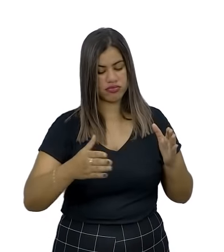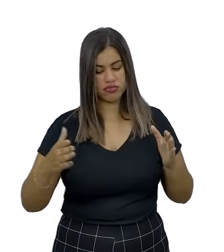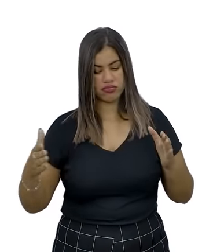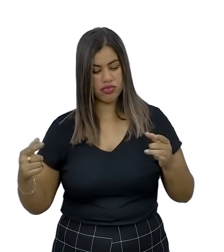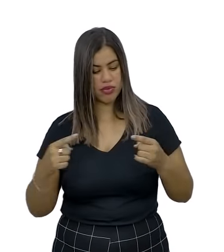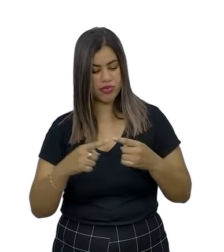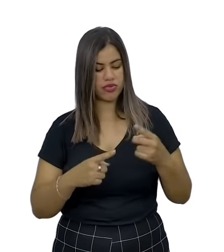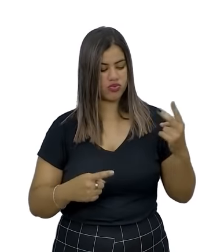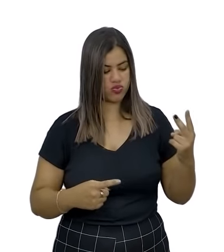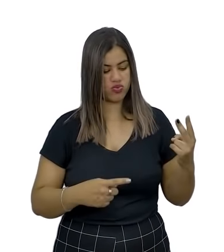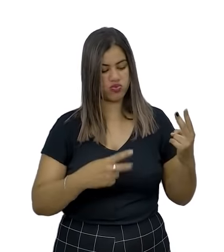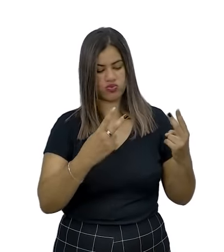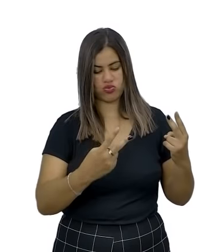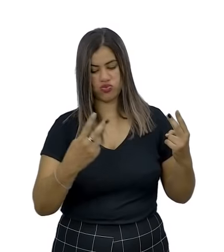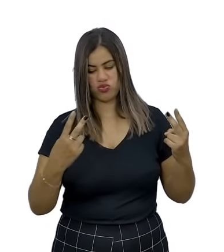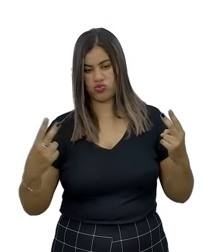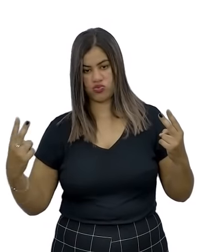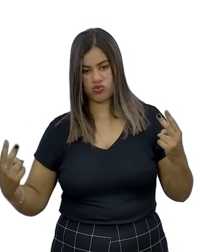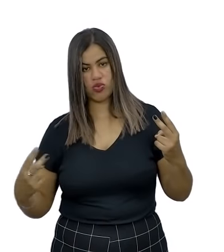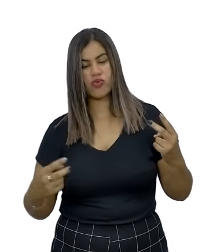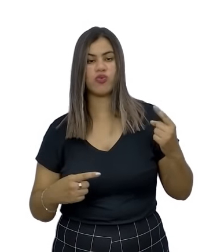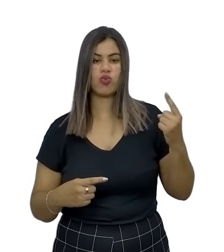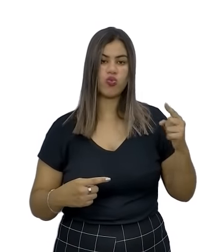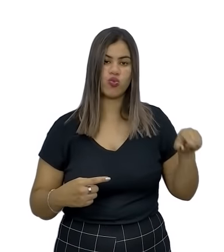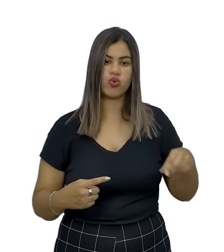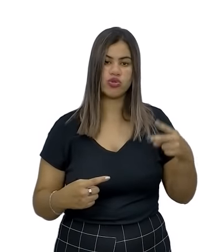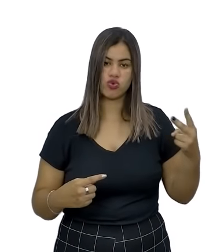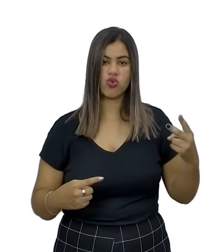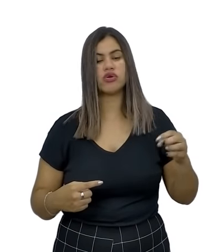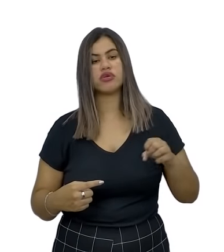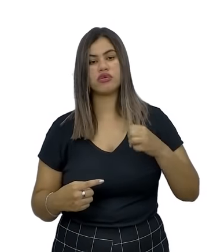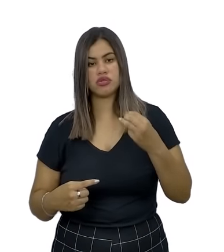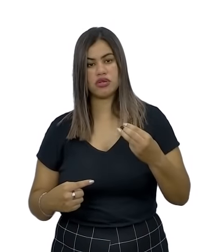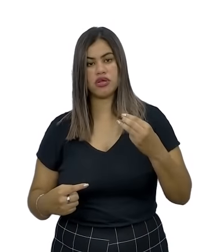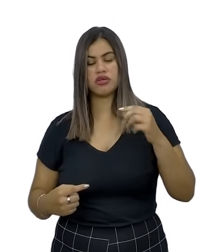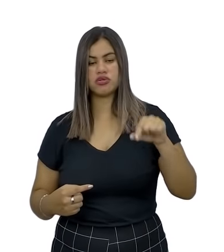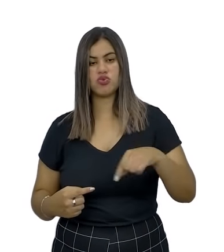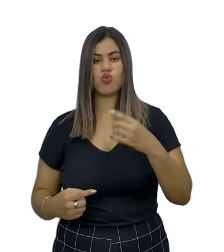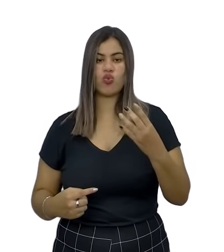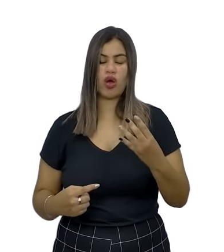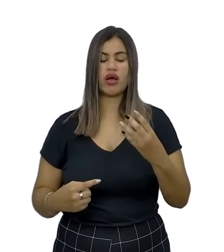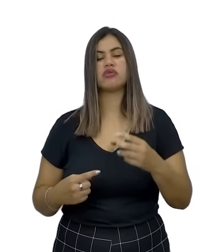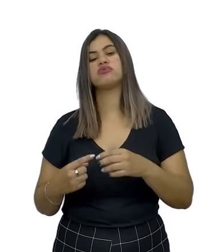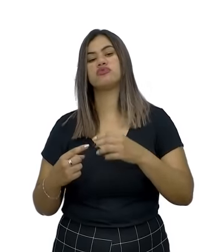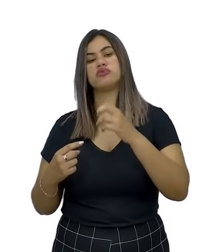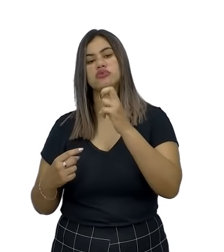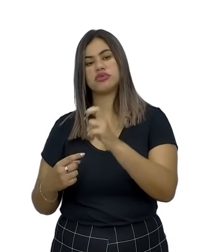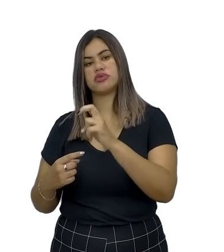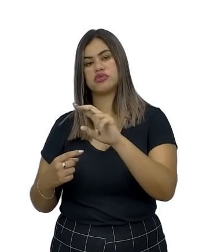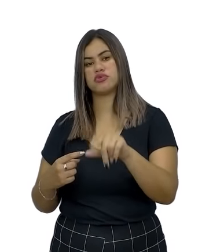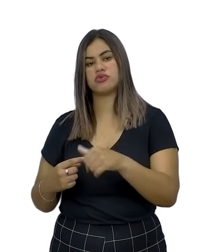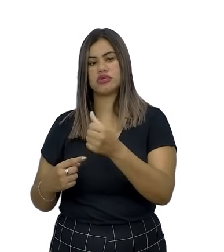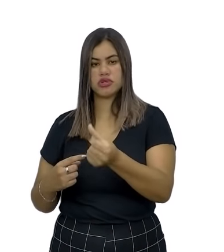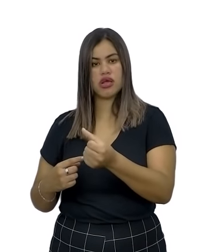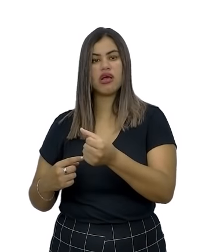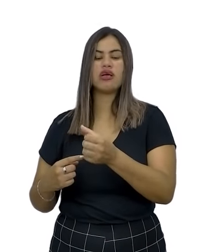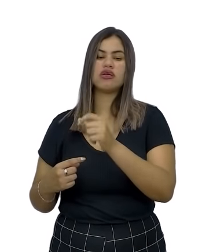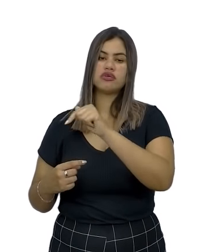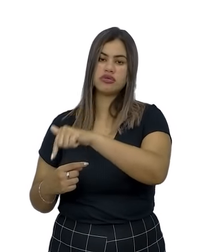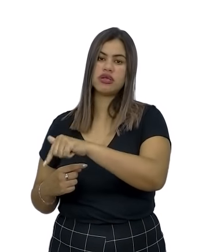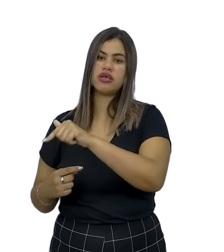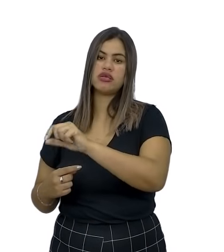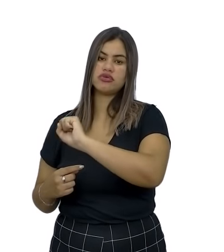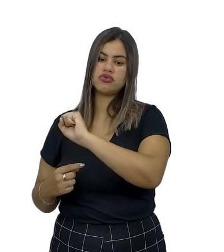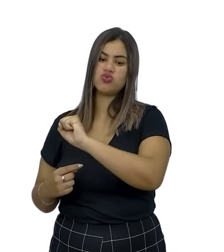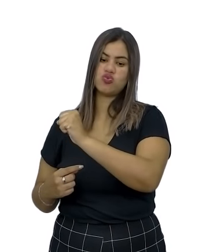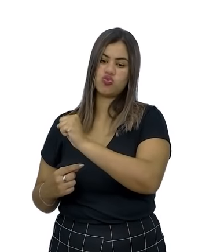tá? Geralmente, tem algumas sequências que não, mas tem a maioria das sequências, elas são estruturadas. Então, ao término das aulas, vamos